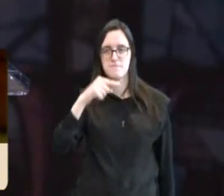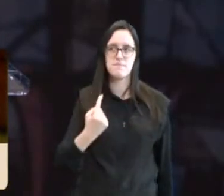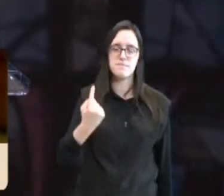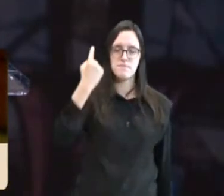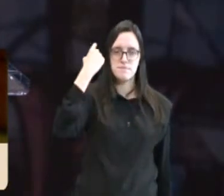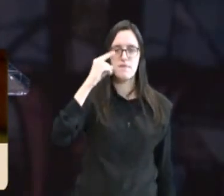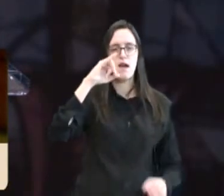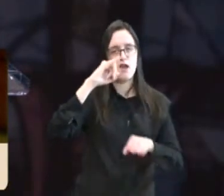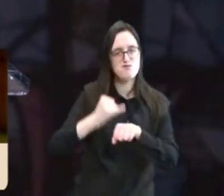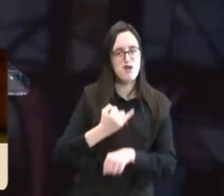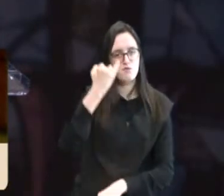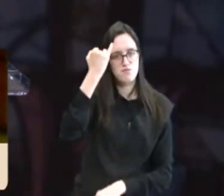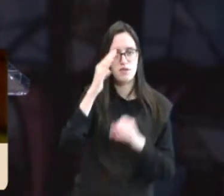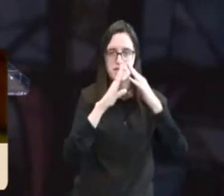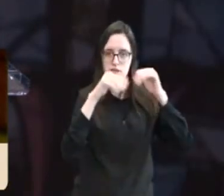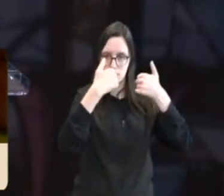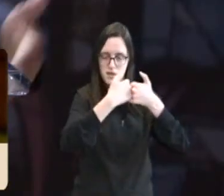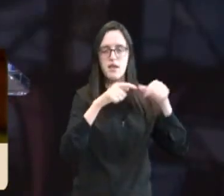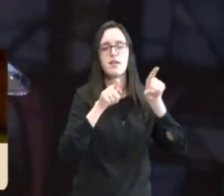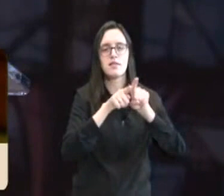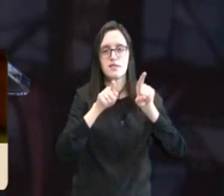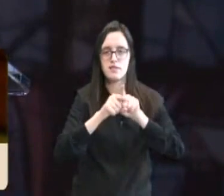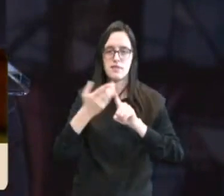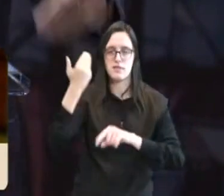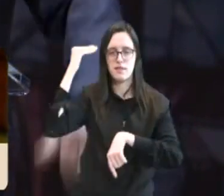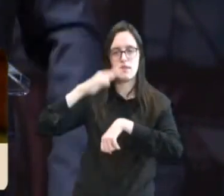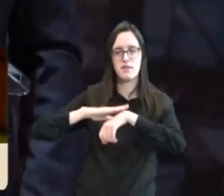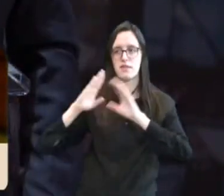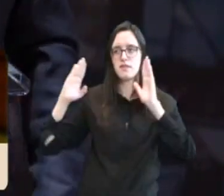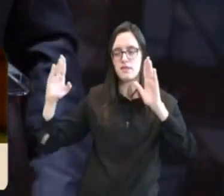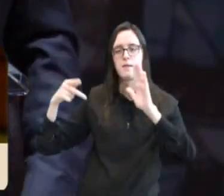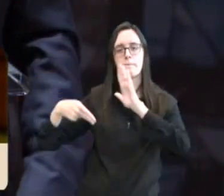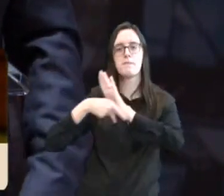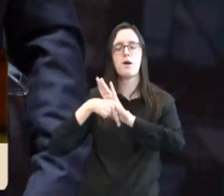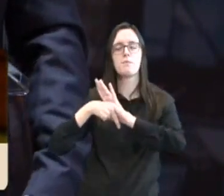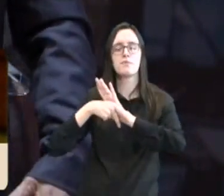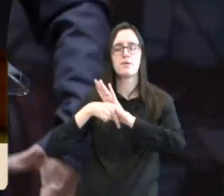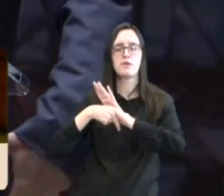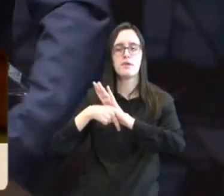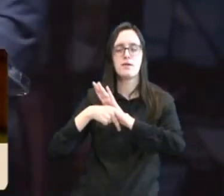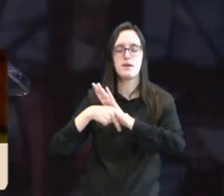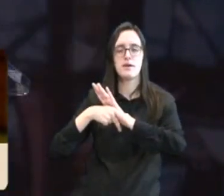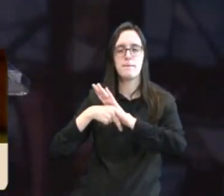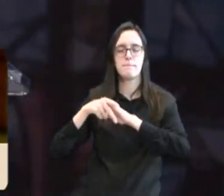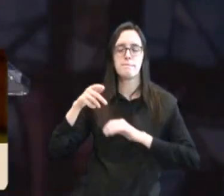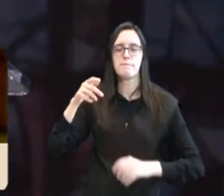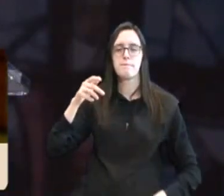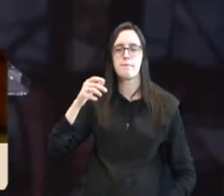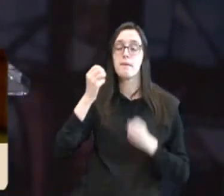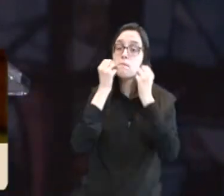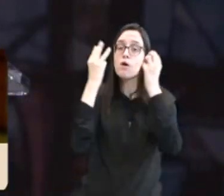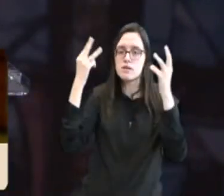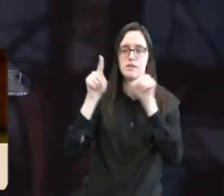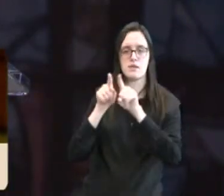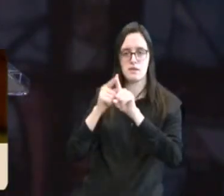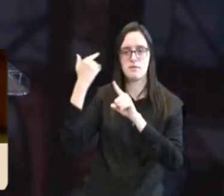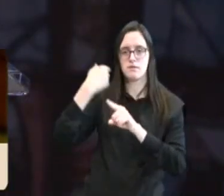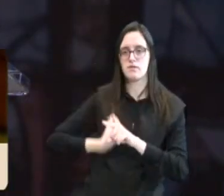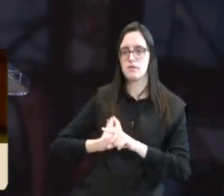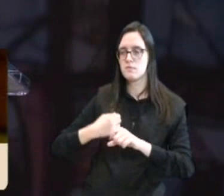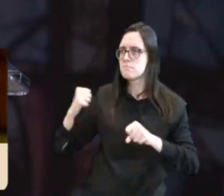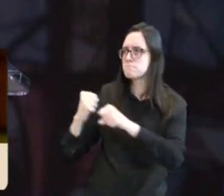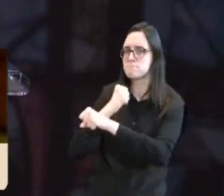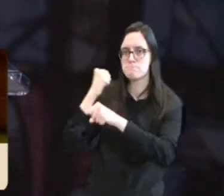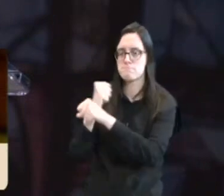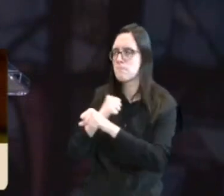em Jerusalém, lá no tempo de Moisés, o tabernáculo. O povo abraçou a construção do